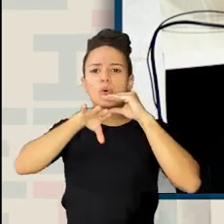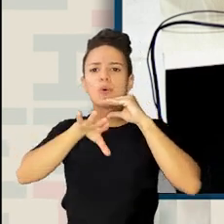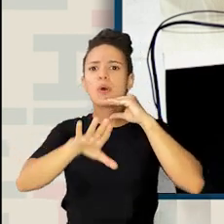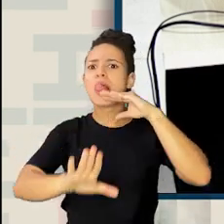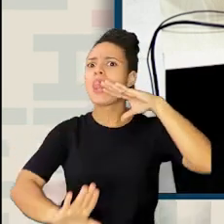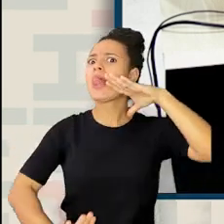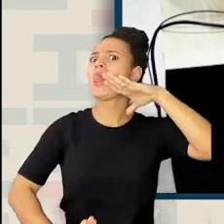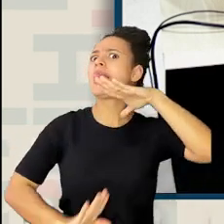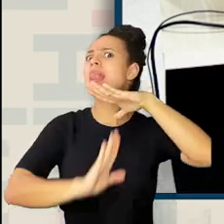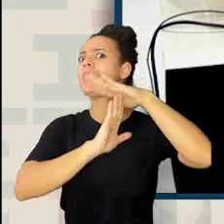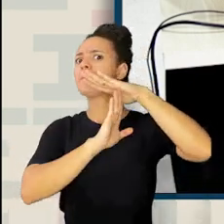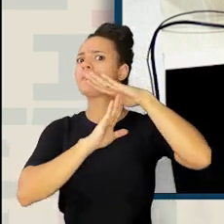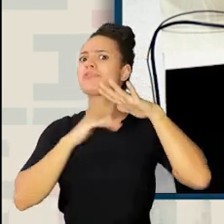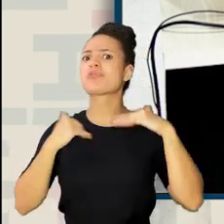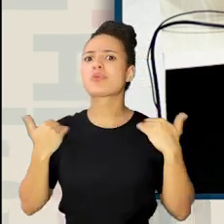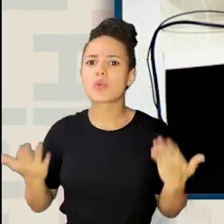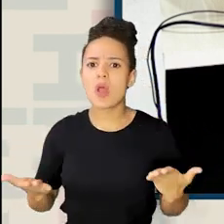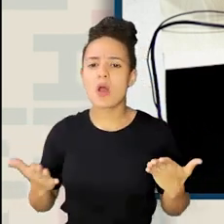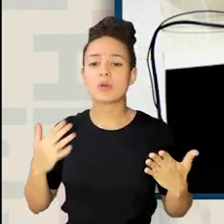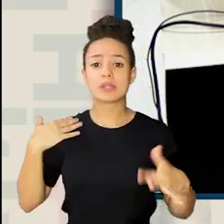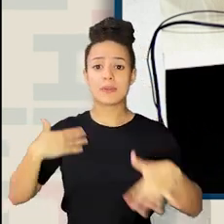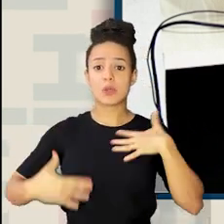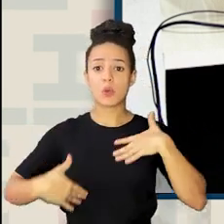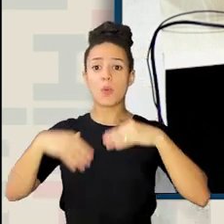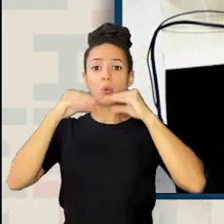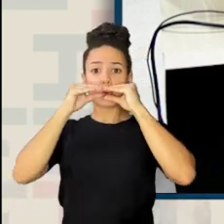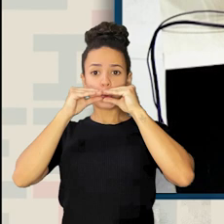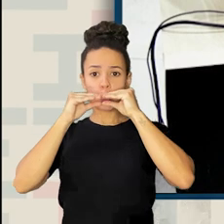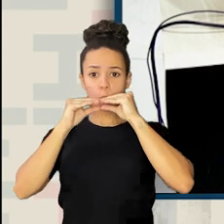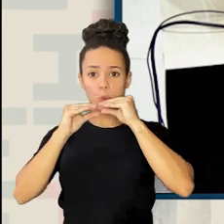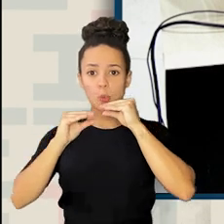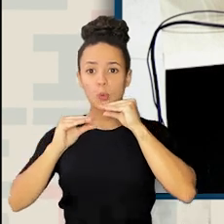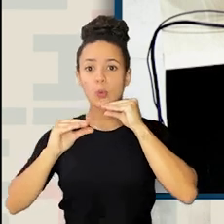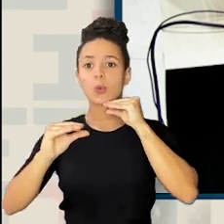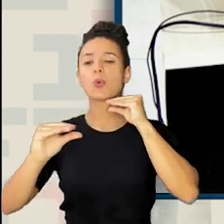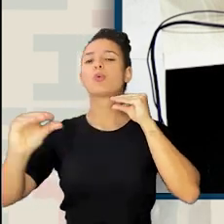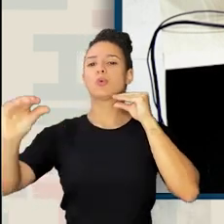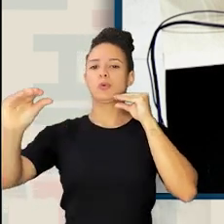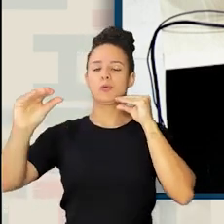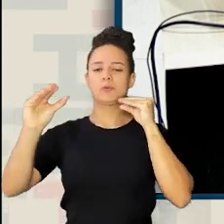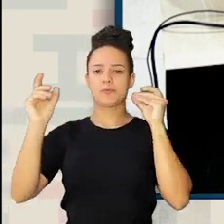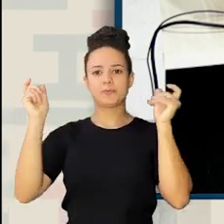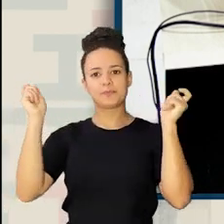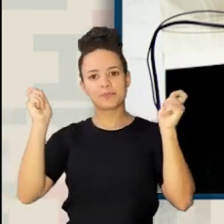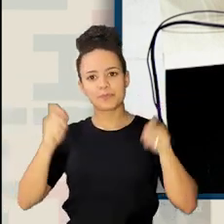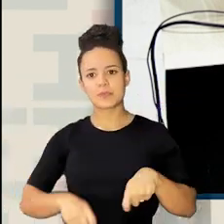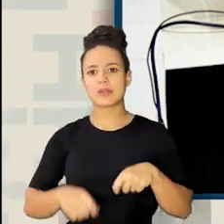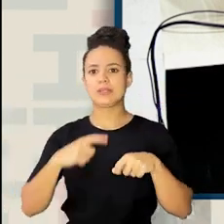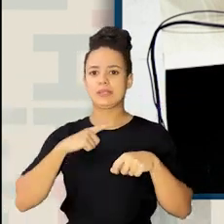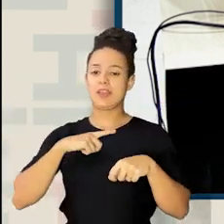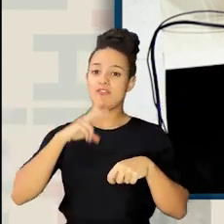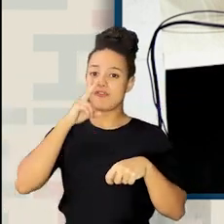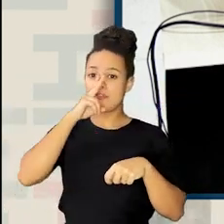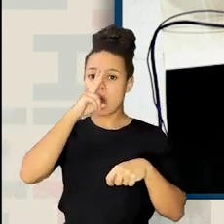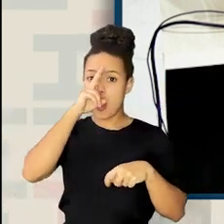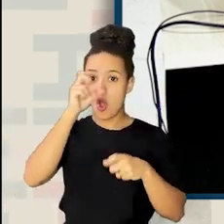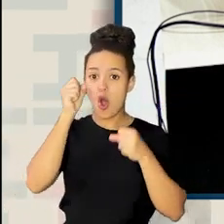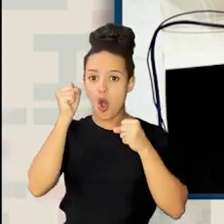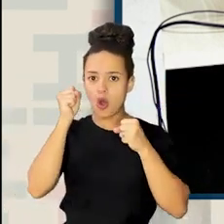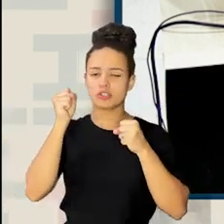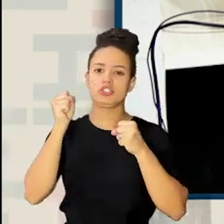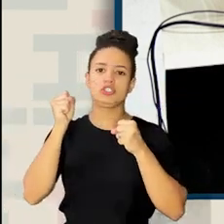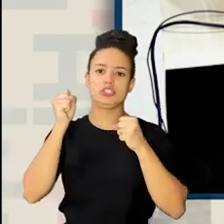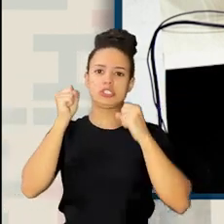o máximo de corpo que você pode colocar nela, né? Soprando intenso, forte,